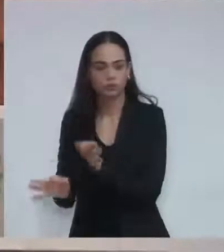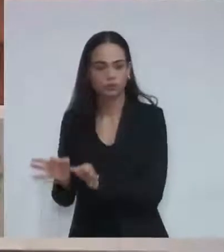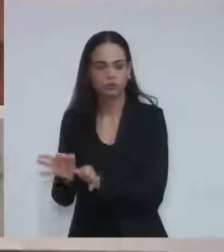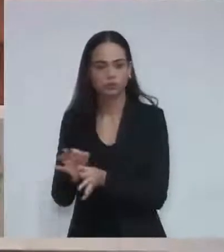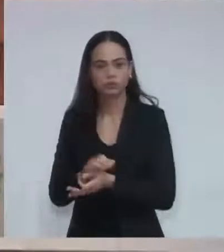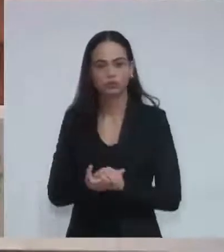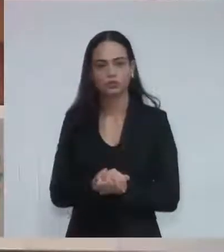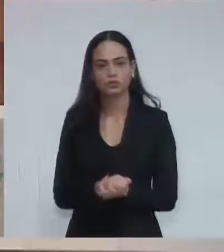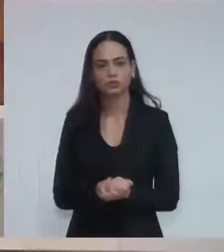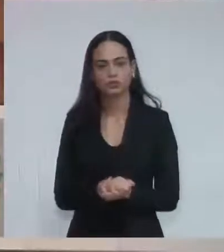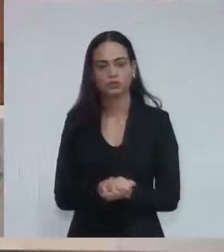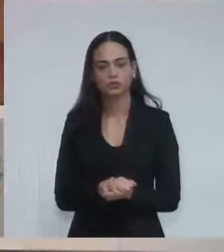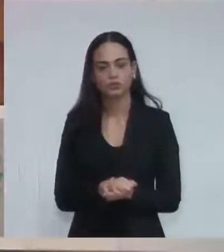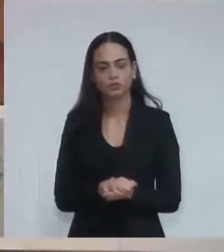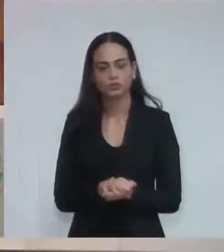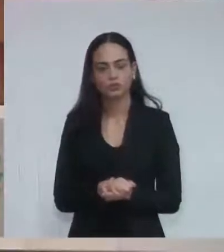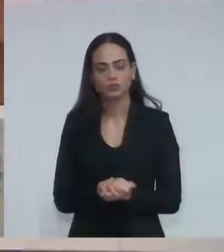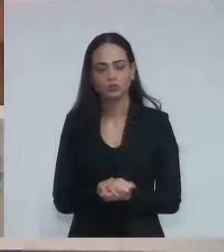Acabou.